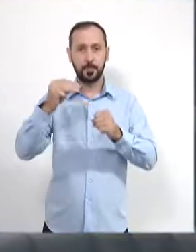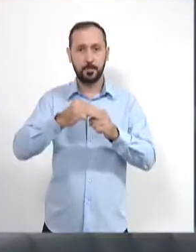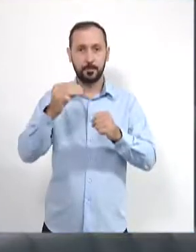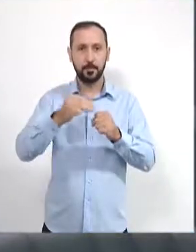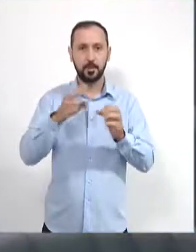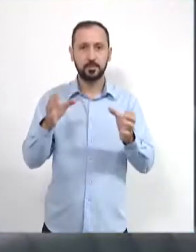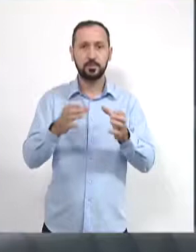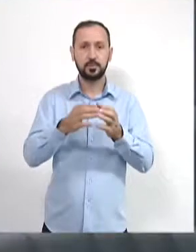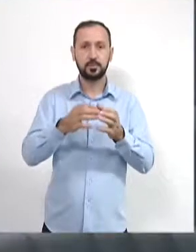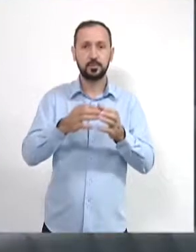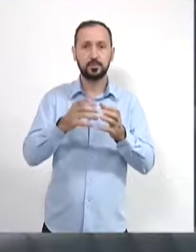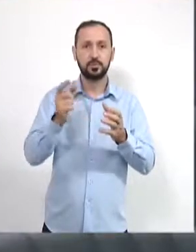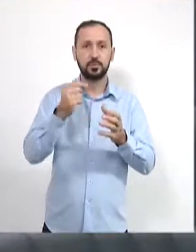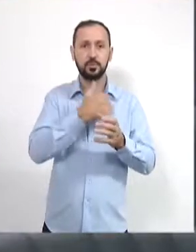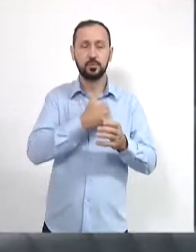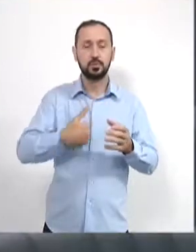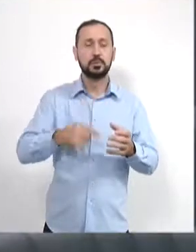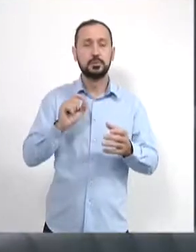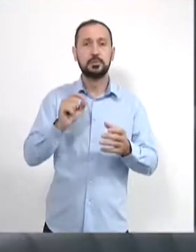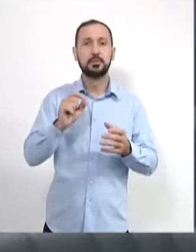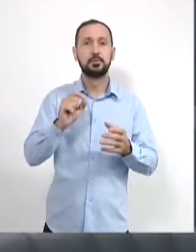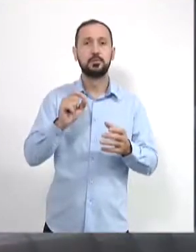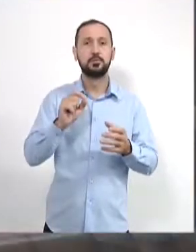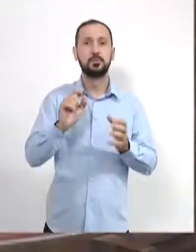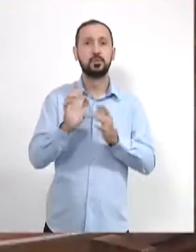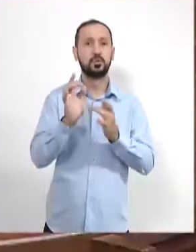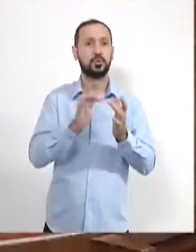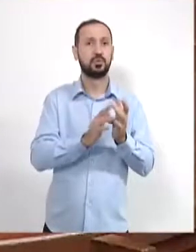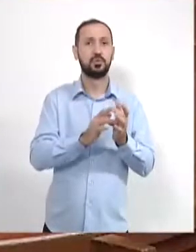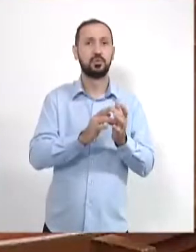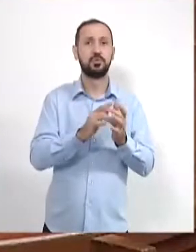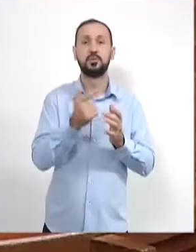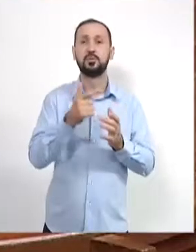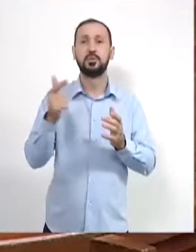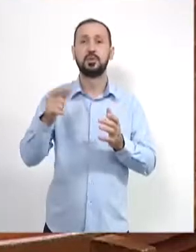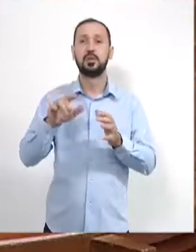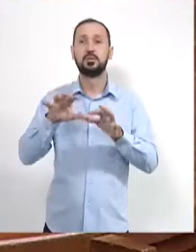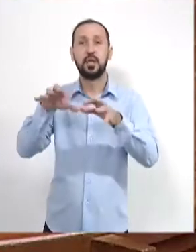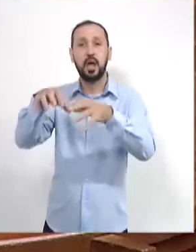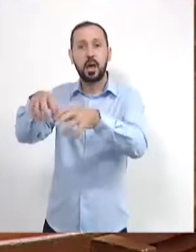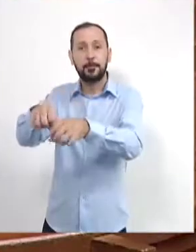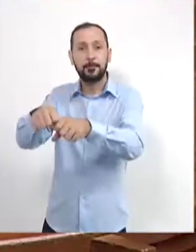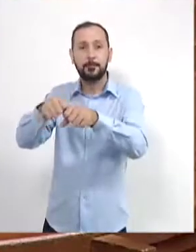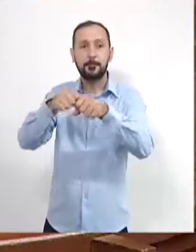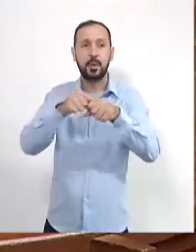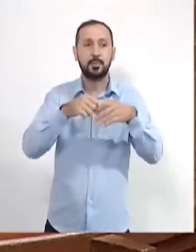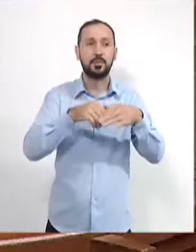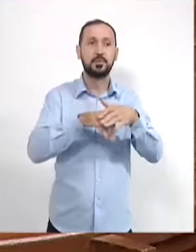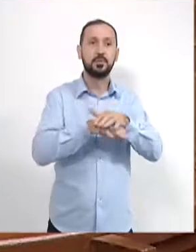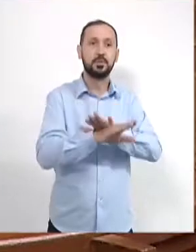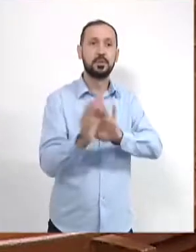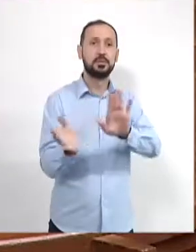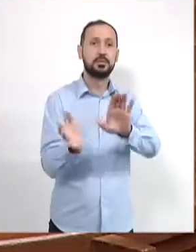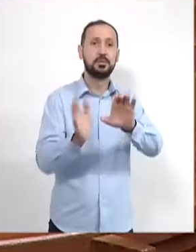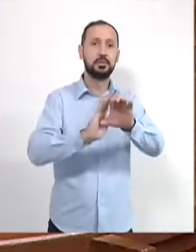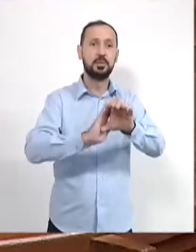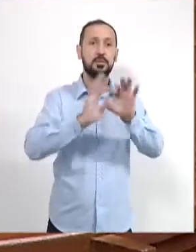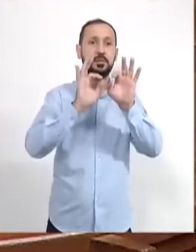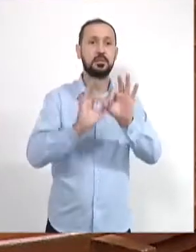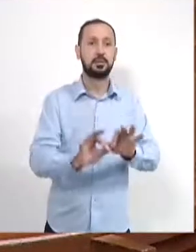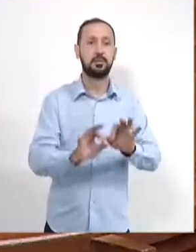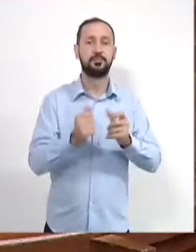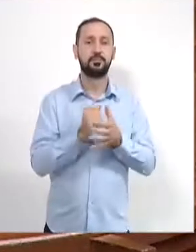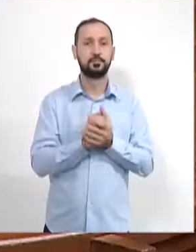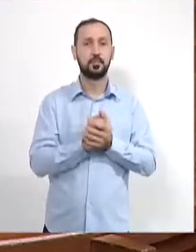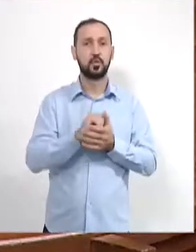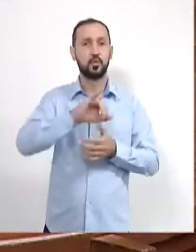do rei dos reis, do senhor dos senhores, do rei Jesus, não teria sido resgatado para fazer um sepultamento ali digno.